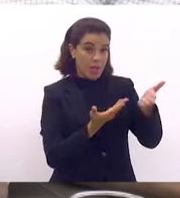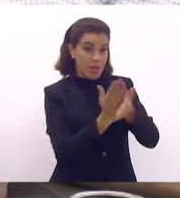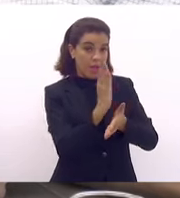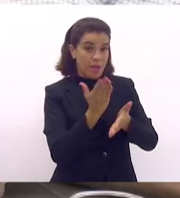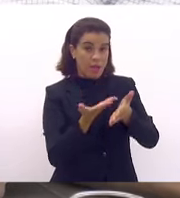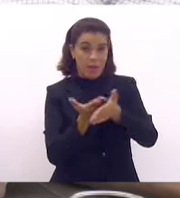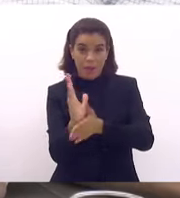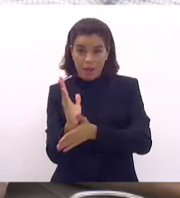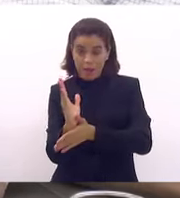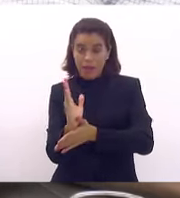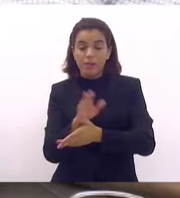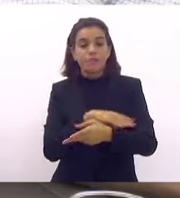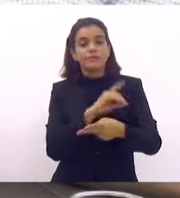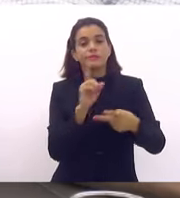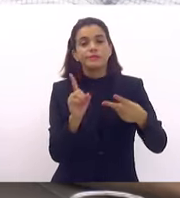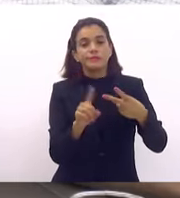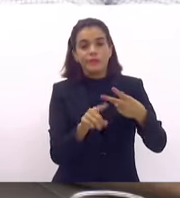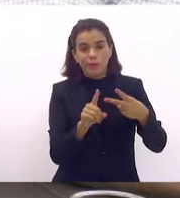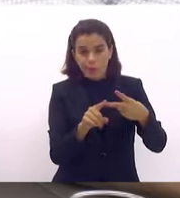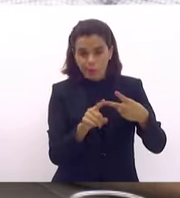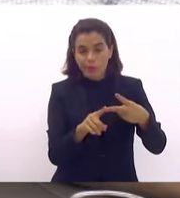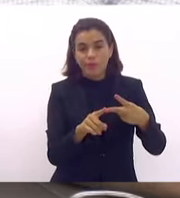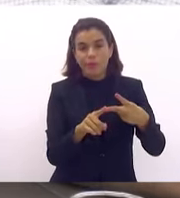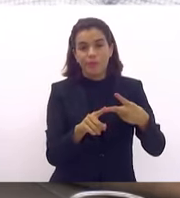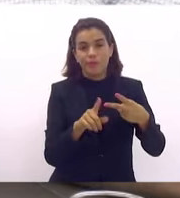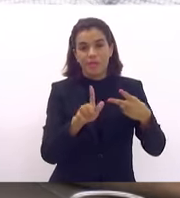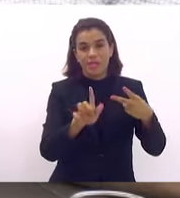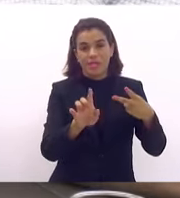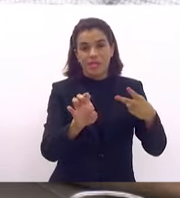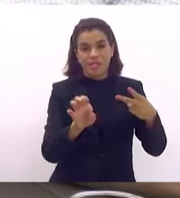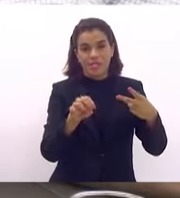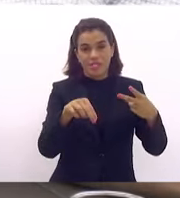E houve. E, segundo lugar, que a Agenersa